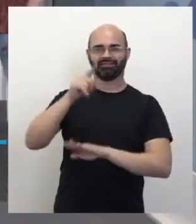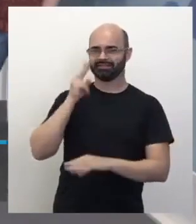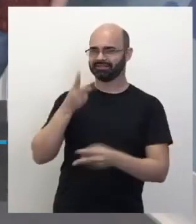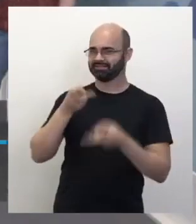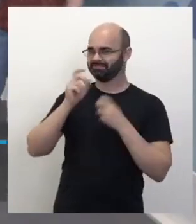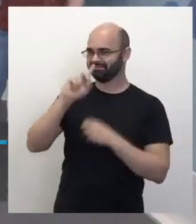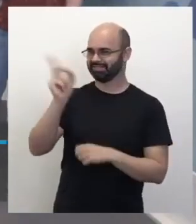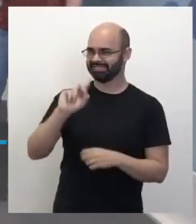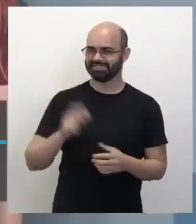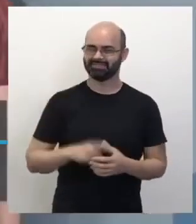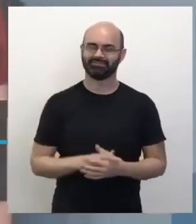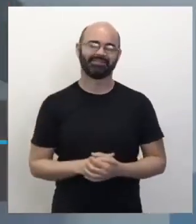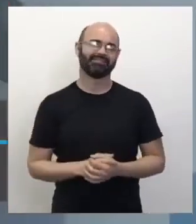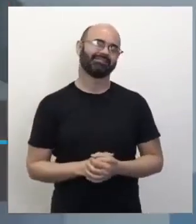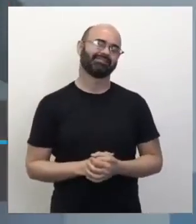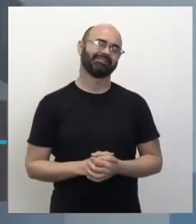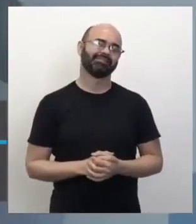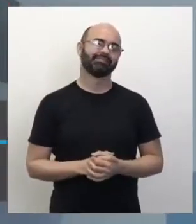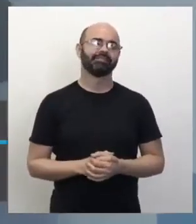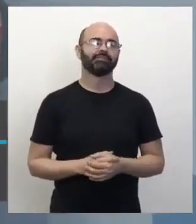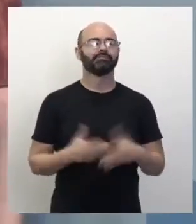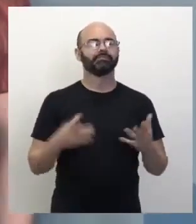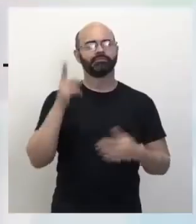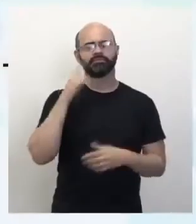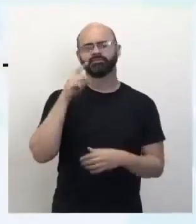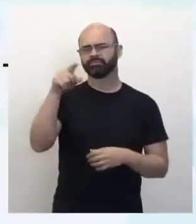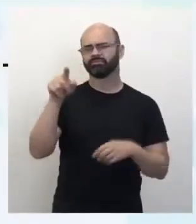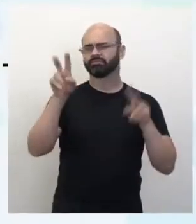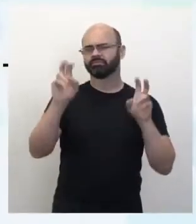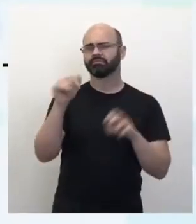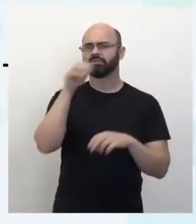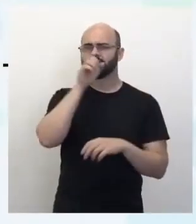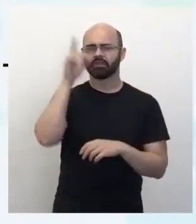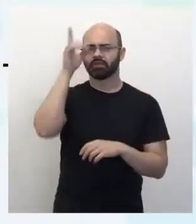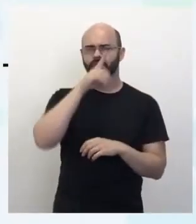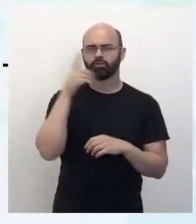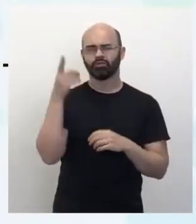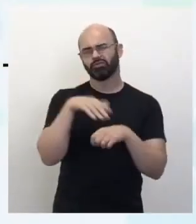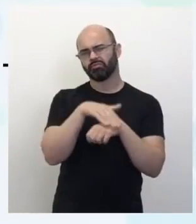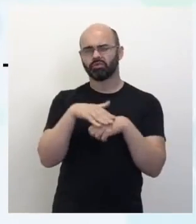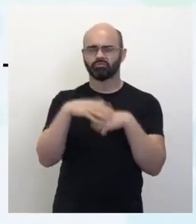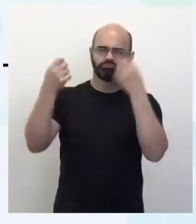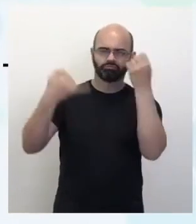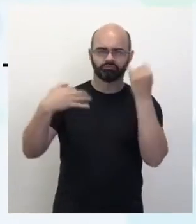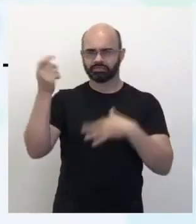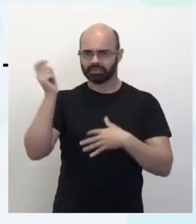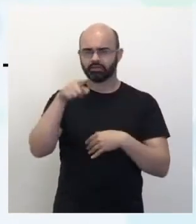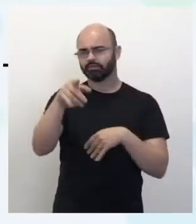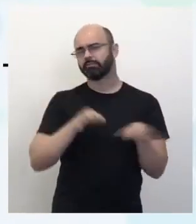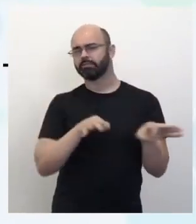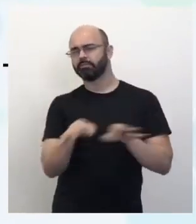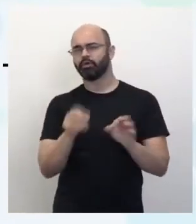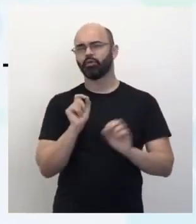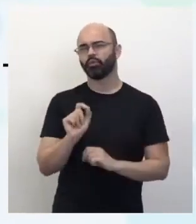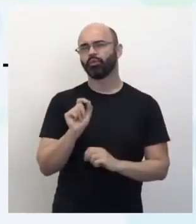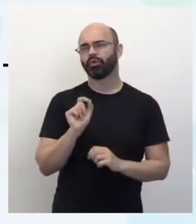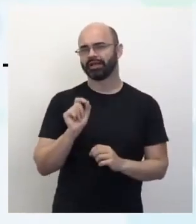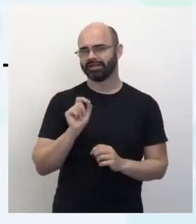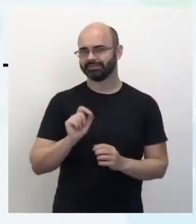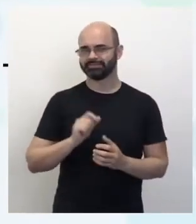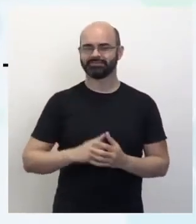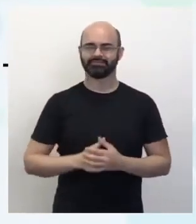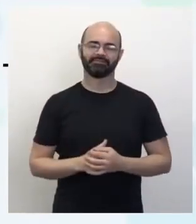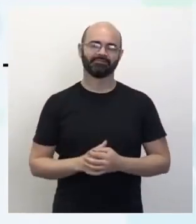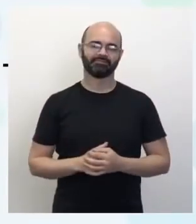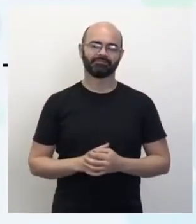Então, bom, vamos ver aqui, a gente tem aqui, ó, Can you talk about the plans for the weekend? Vocês podem falar sobre os planos para o fim de